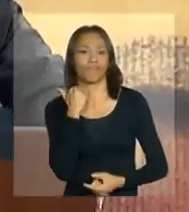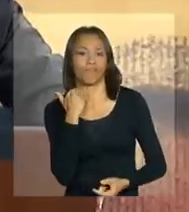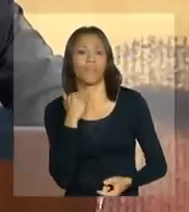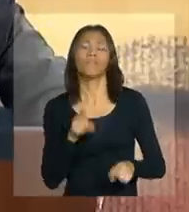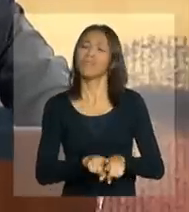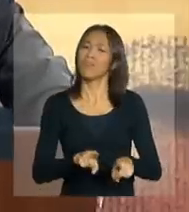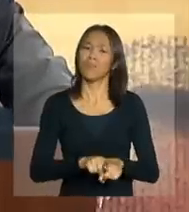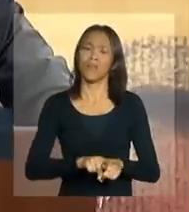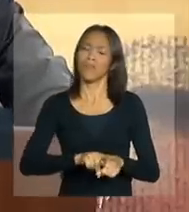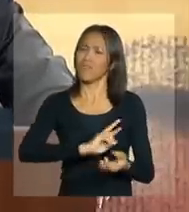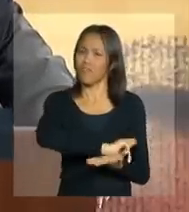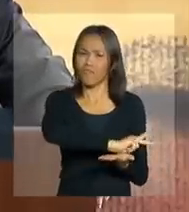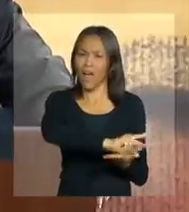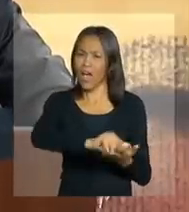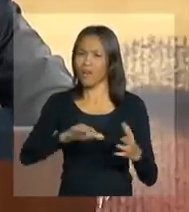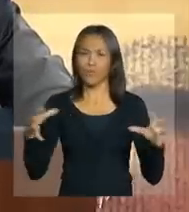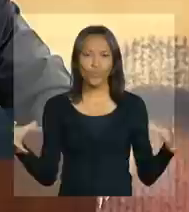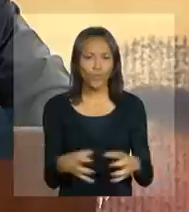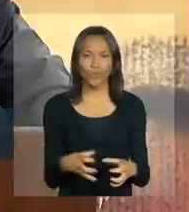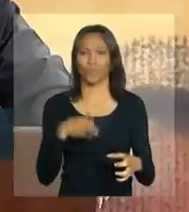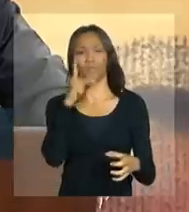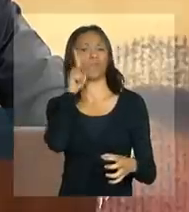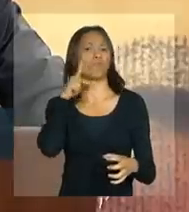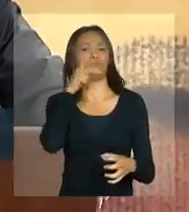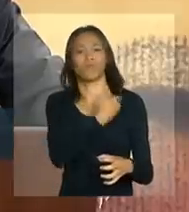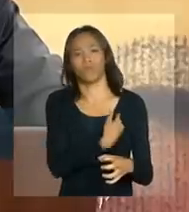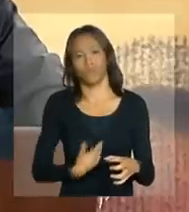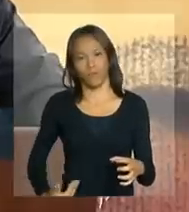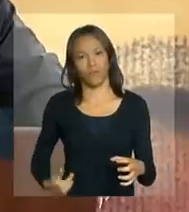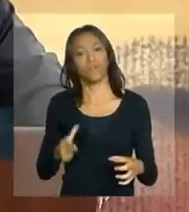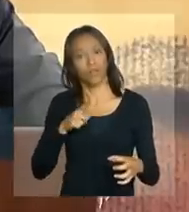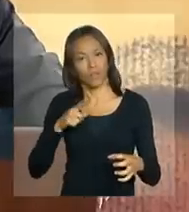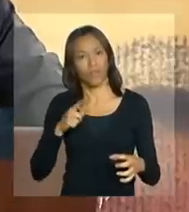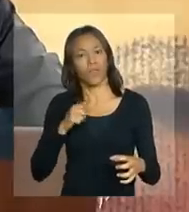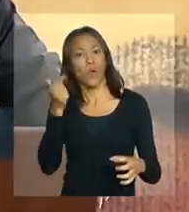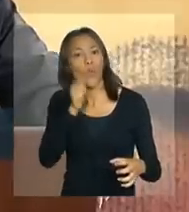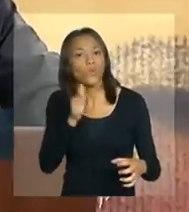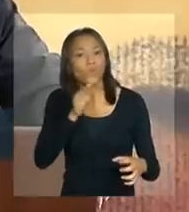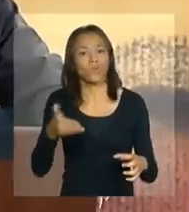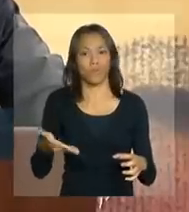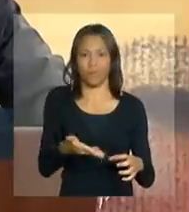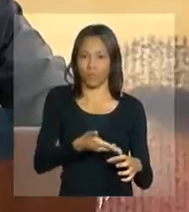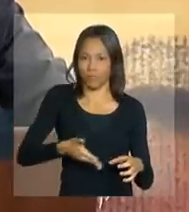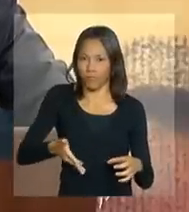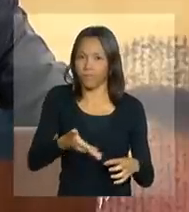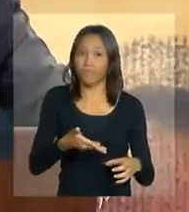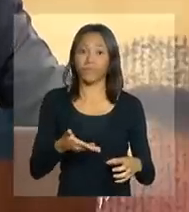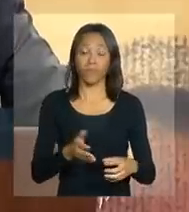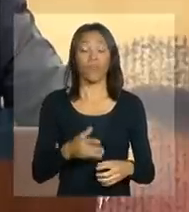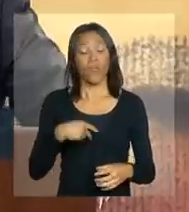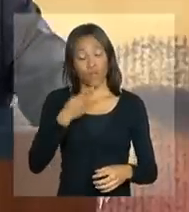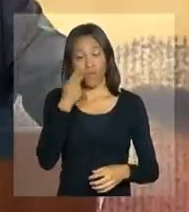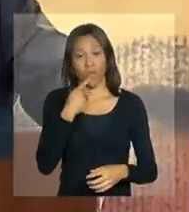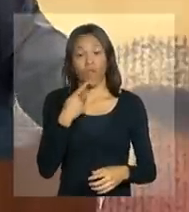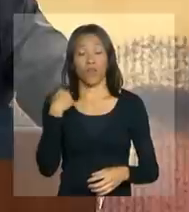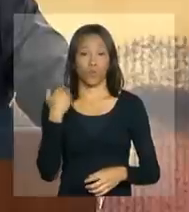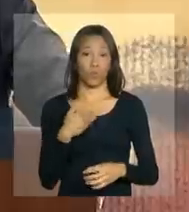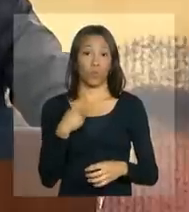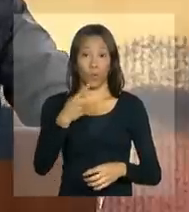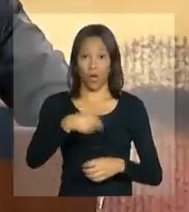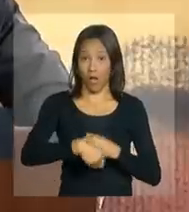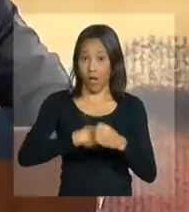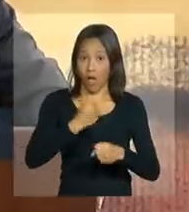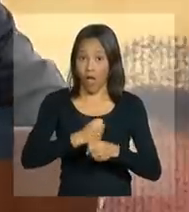políticas públicas Ah eu posso dizer com toda tranquilidade que no ano que vem